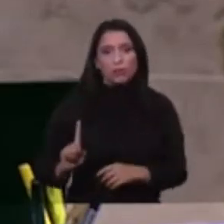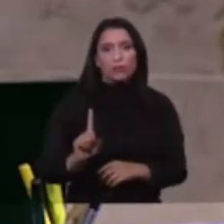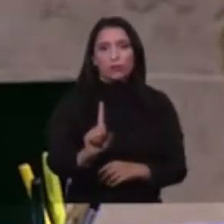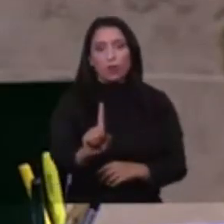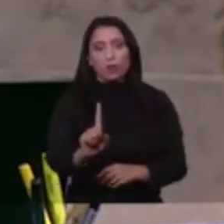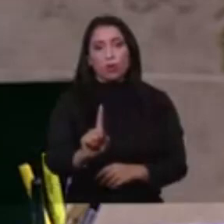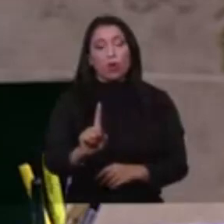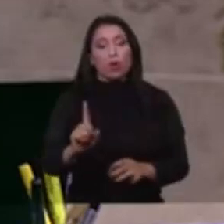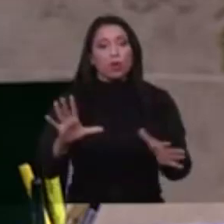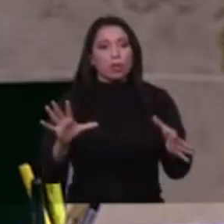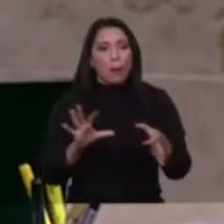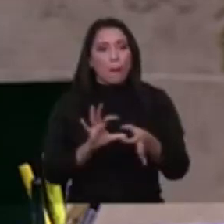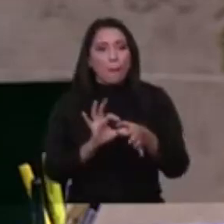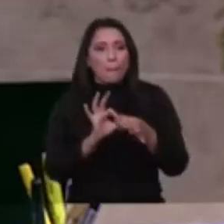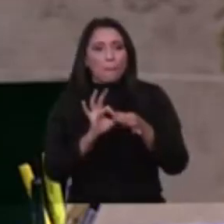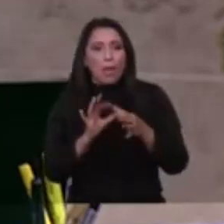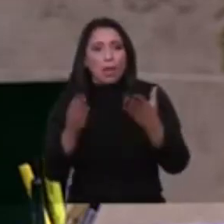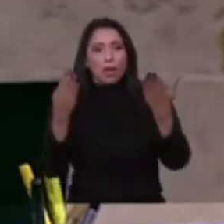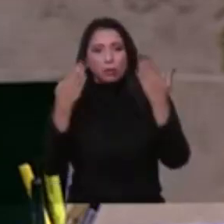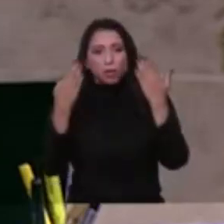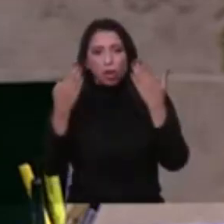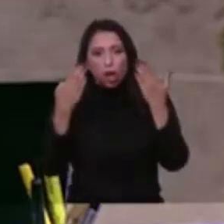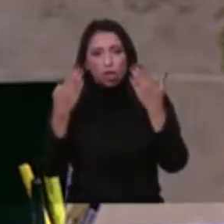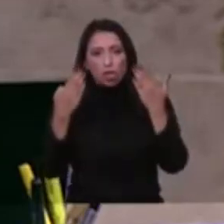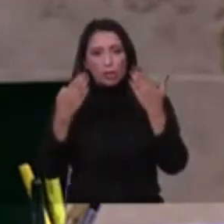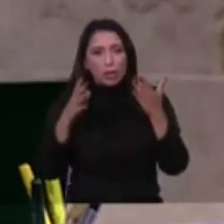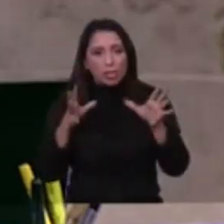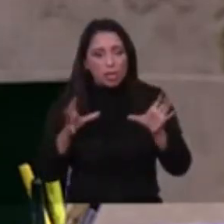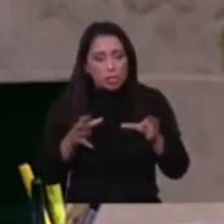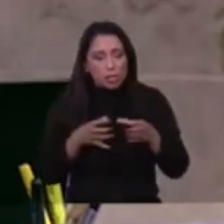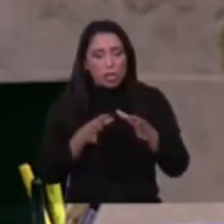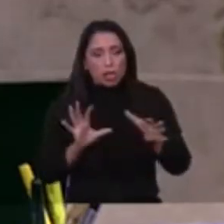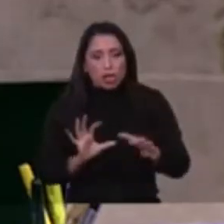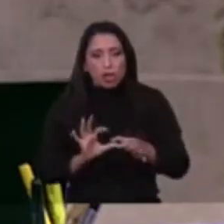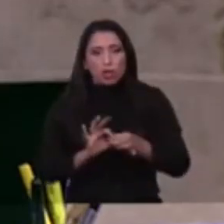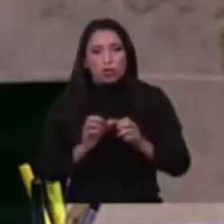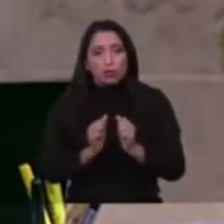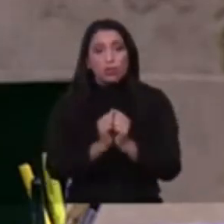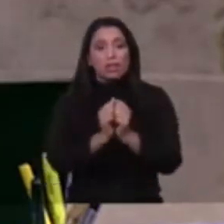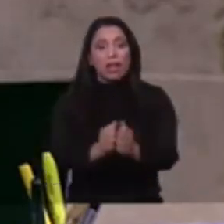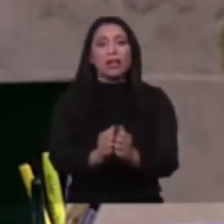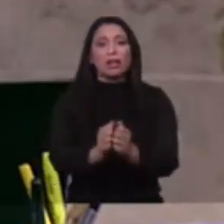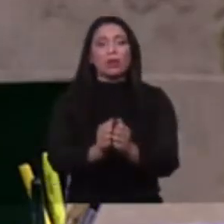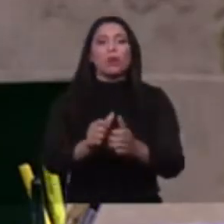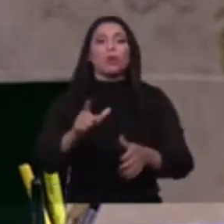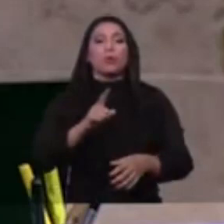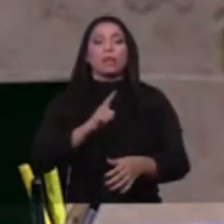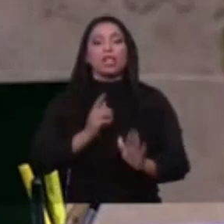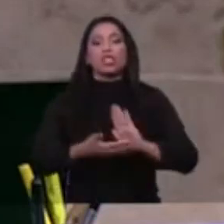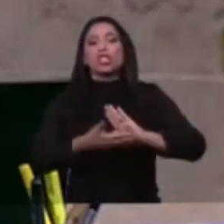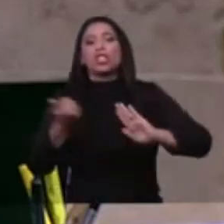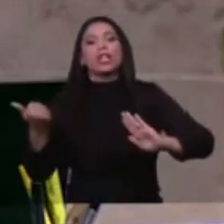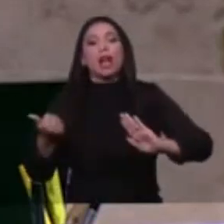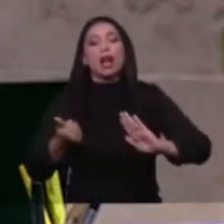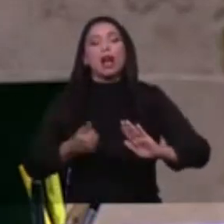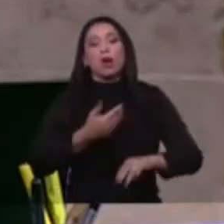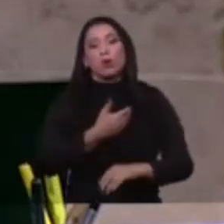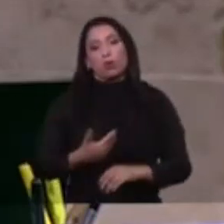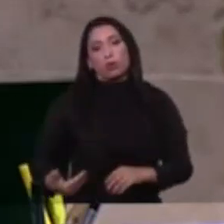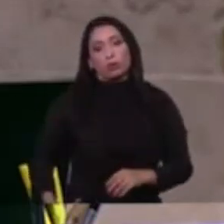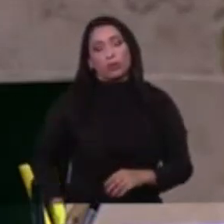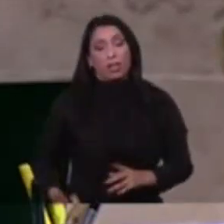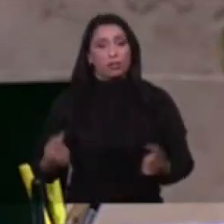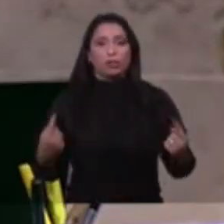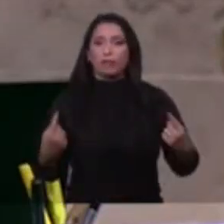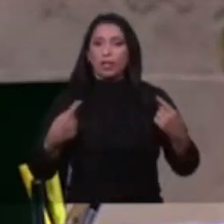vínculo psicológico na busca de estabelecer um governo deslegitimado e inconstitucional.